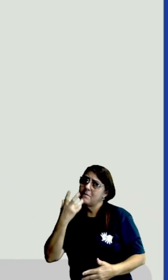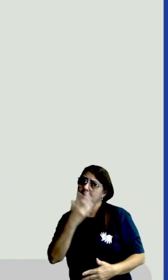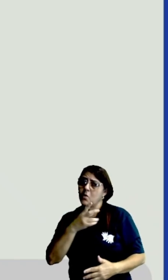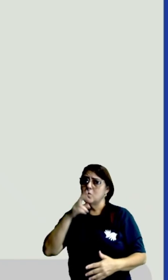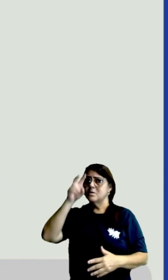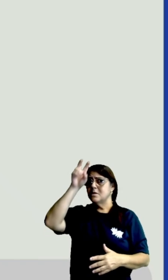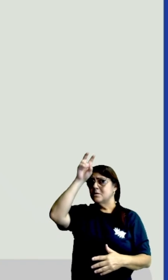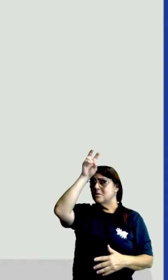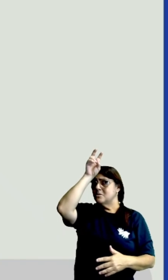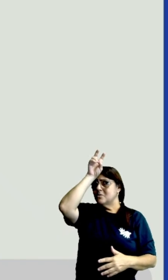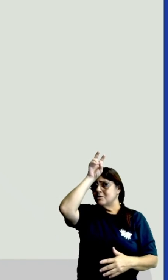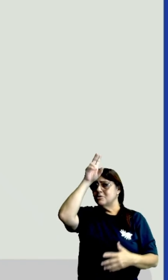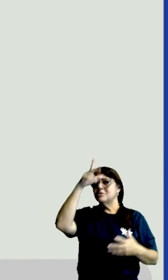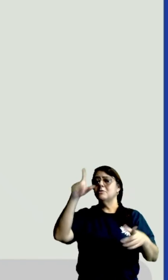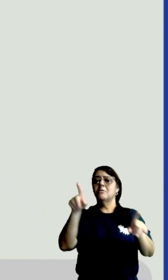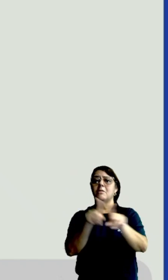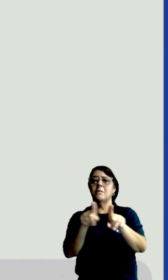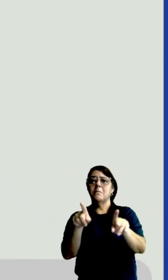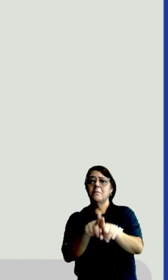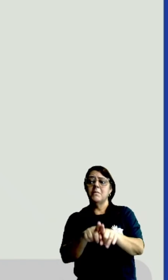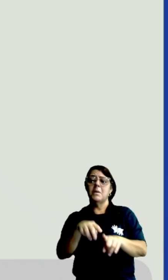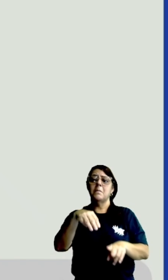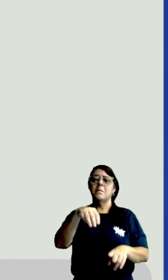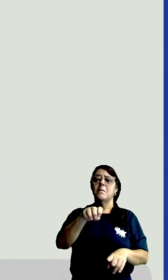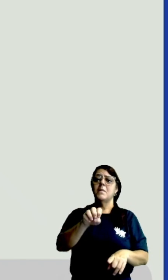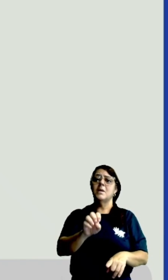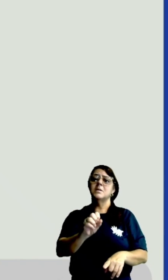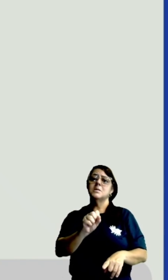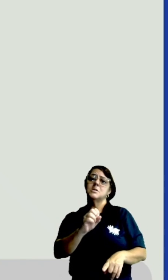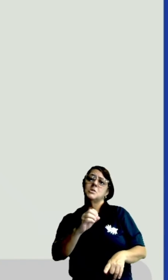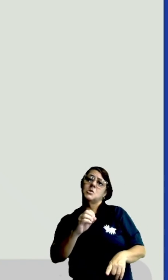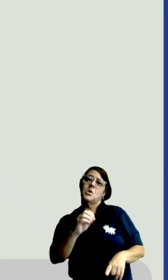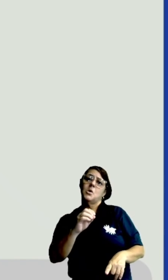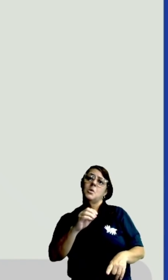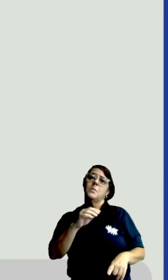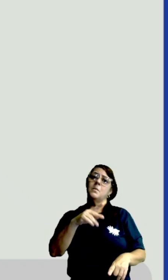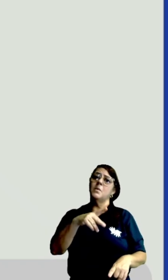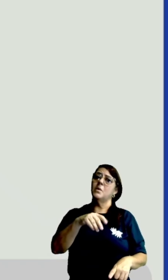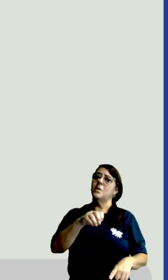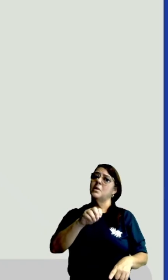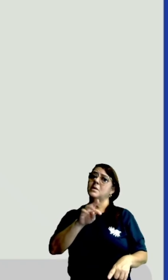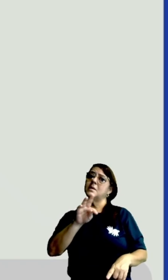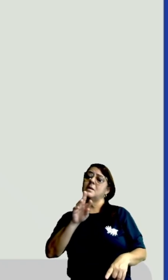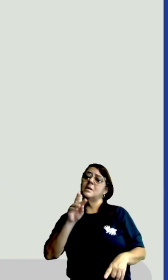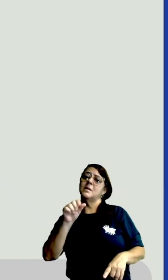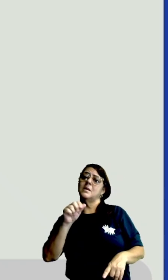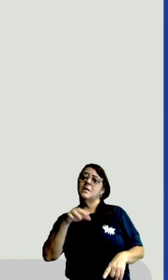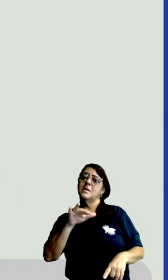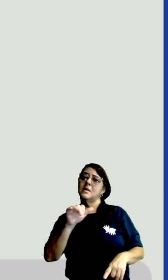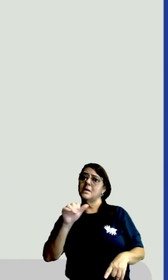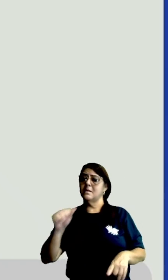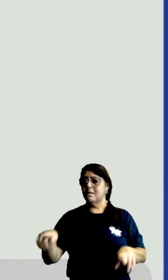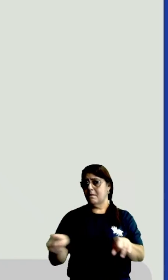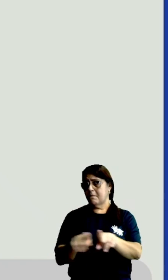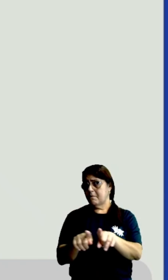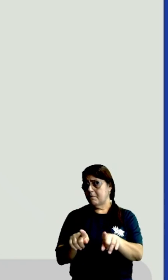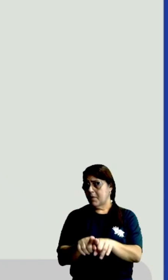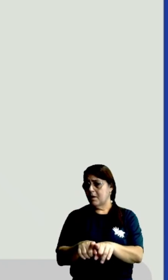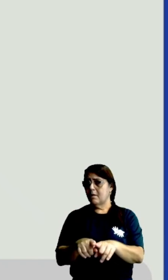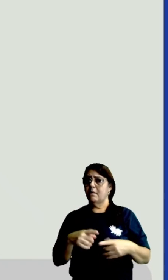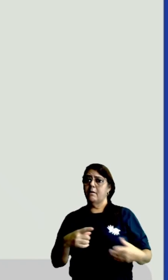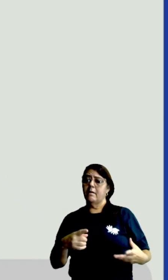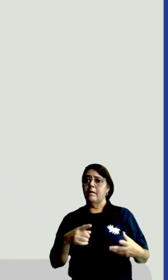música no Egito a música na Mesopotâmia a música na China e na Índia a gente também trouxe a